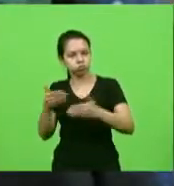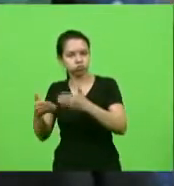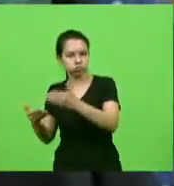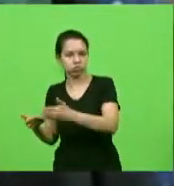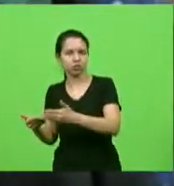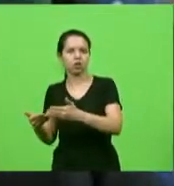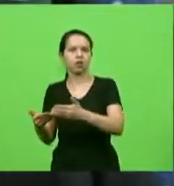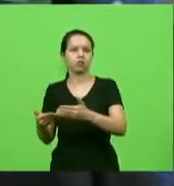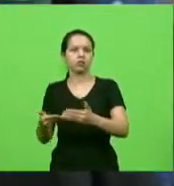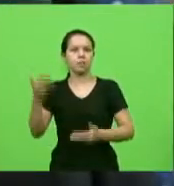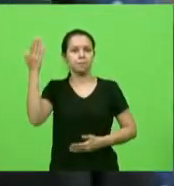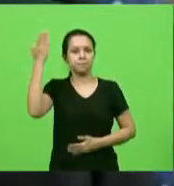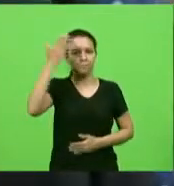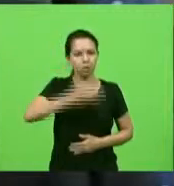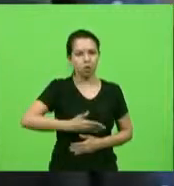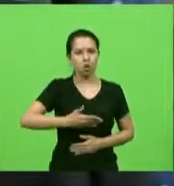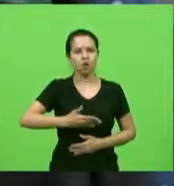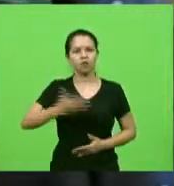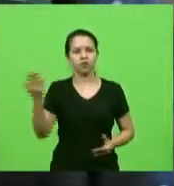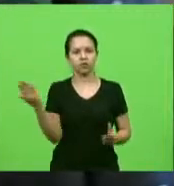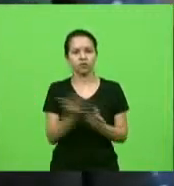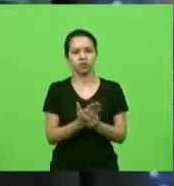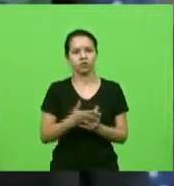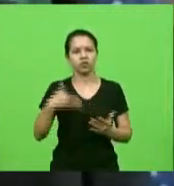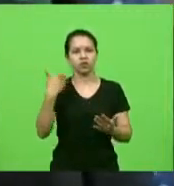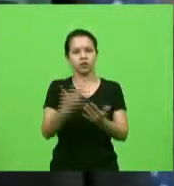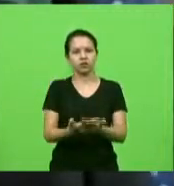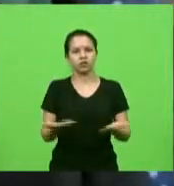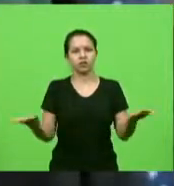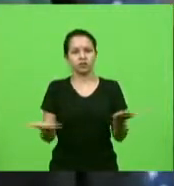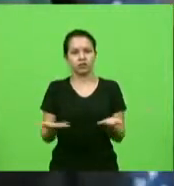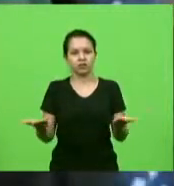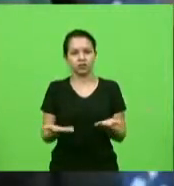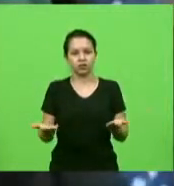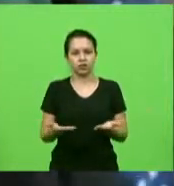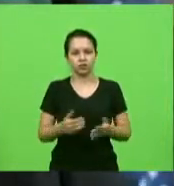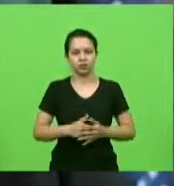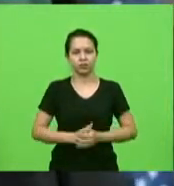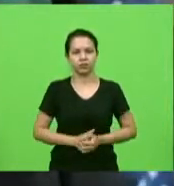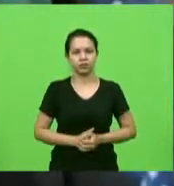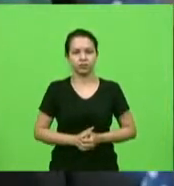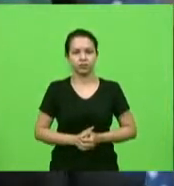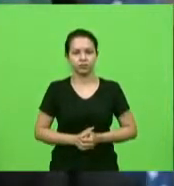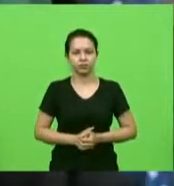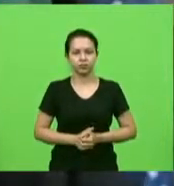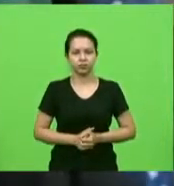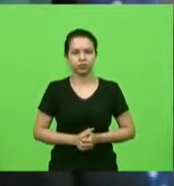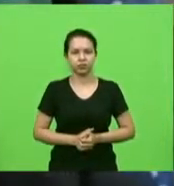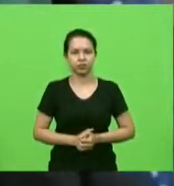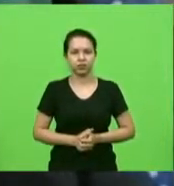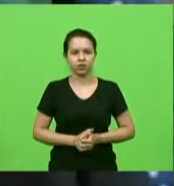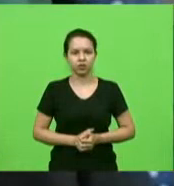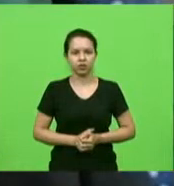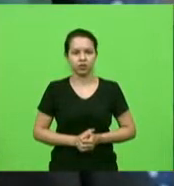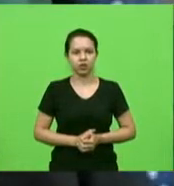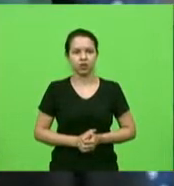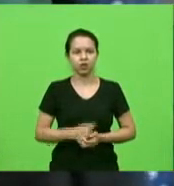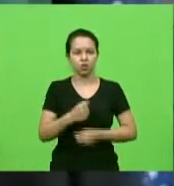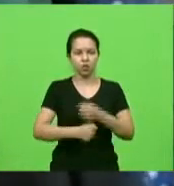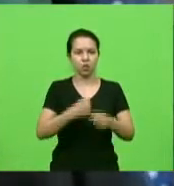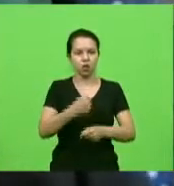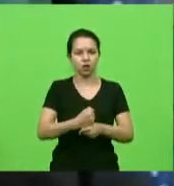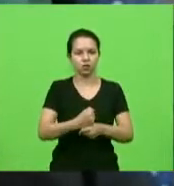comprovada ação que ocorre até hoje. E Celso Ramos foi essa pessoa. No ano de